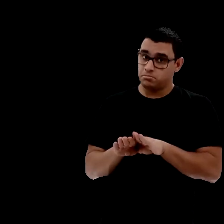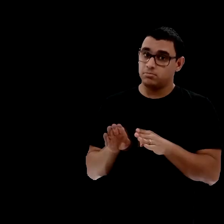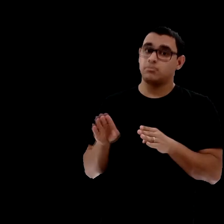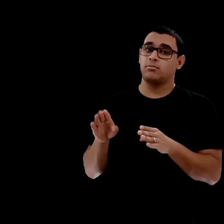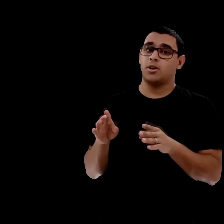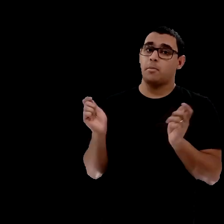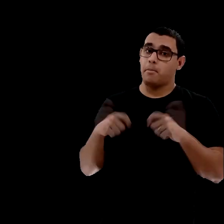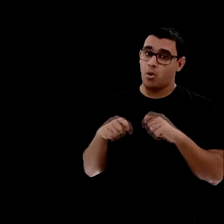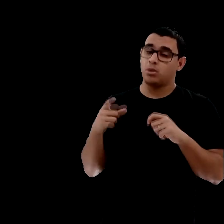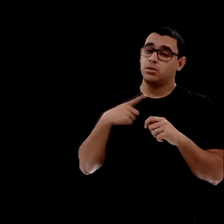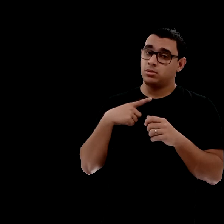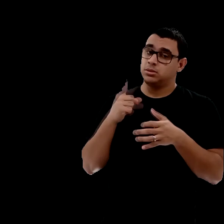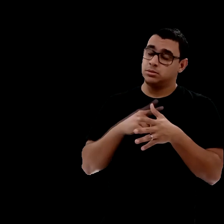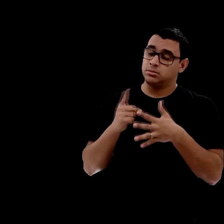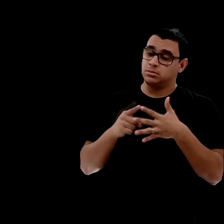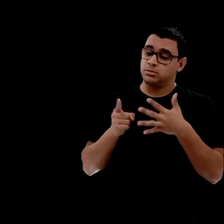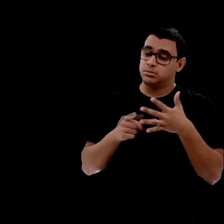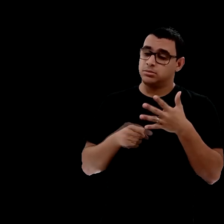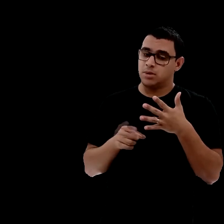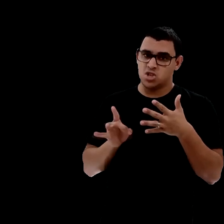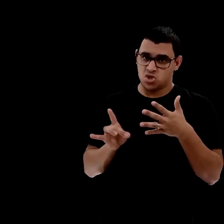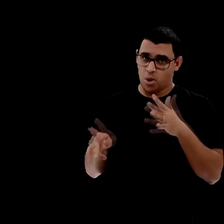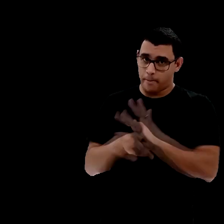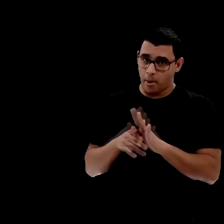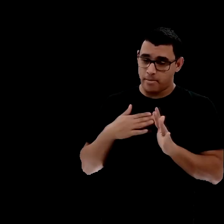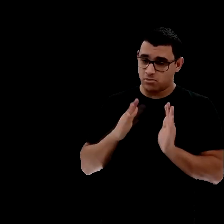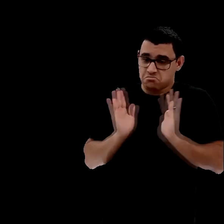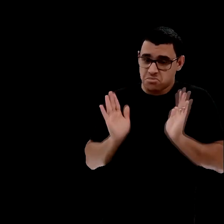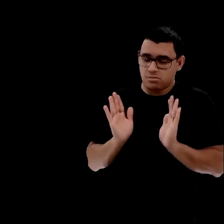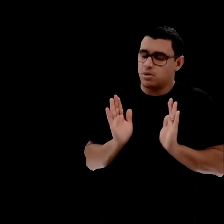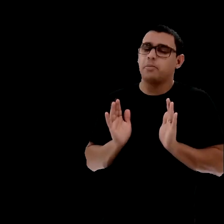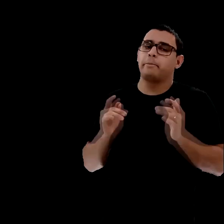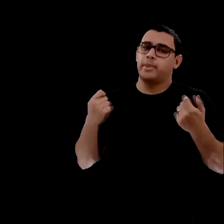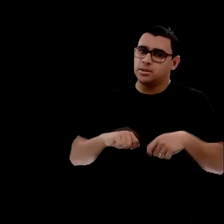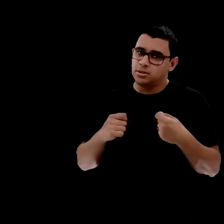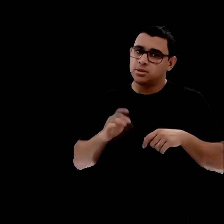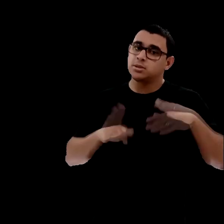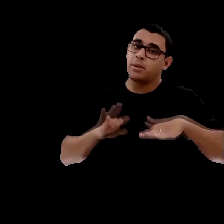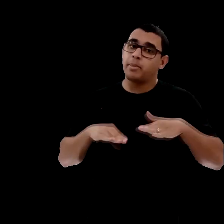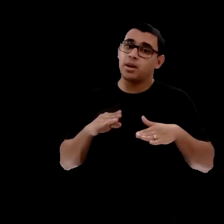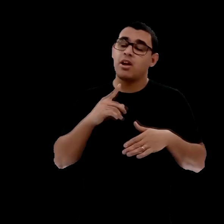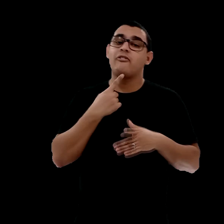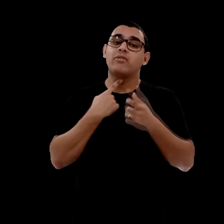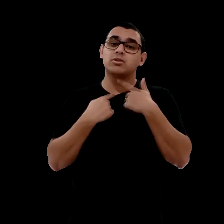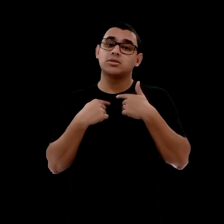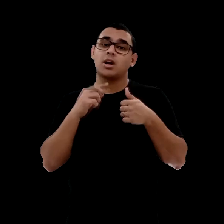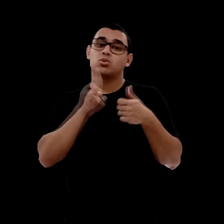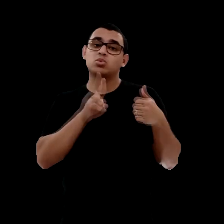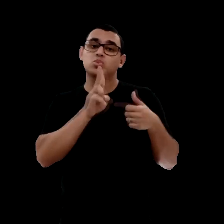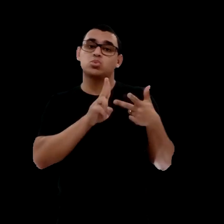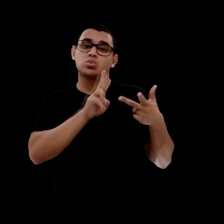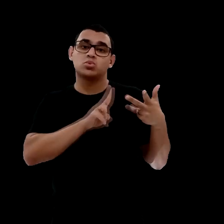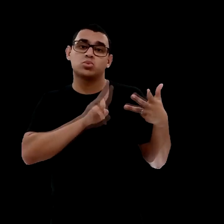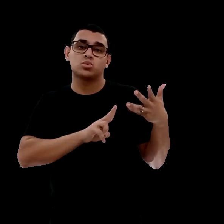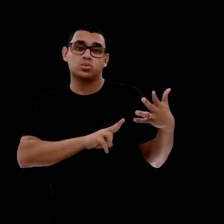tenha muitos recursos de poder, mas não basta apenas possuí-los, pois também depende da vontade de usá-los.